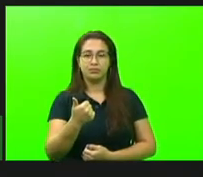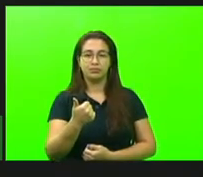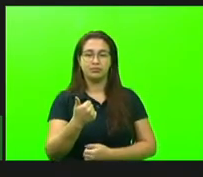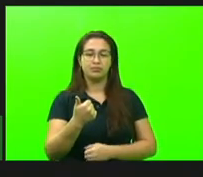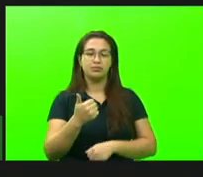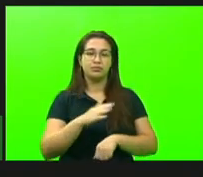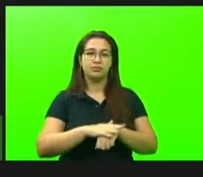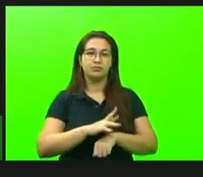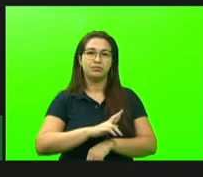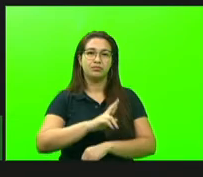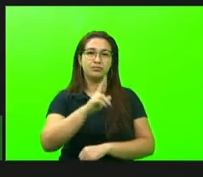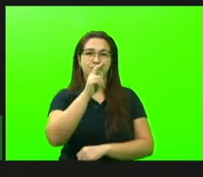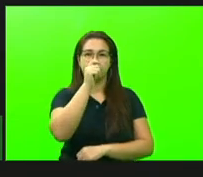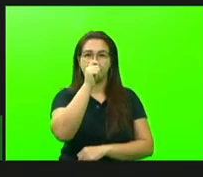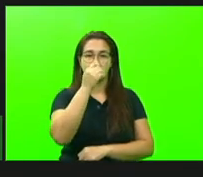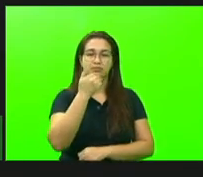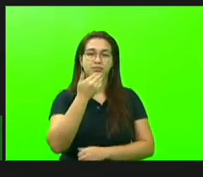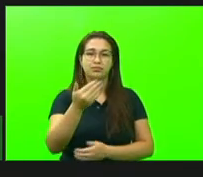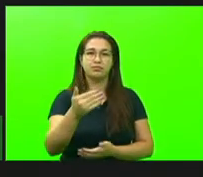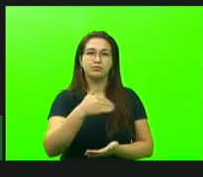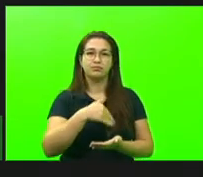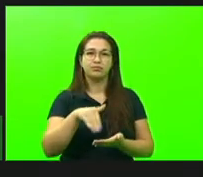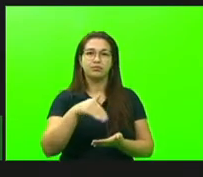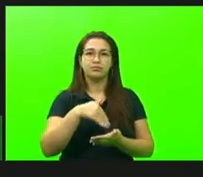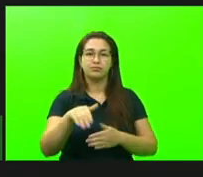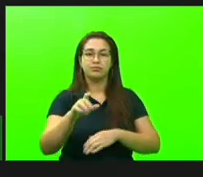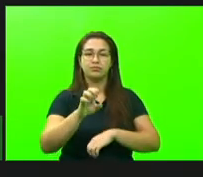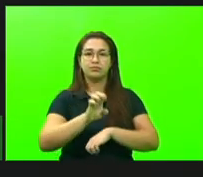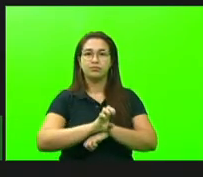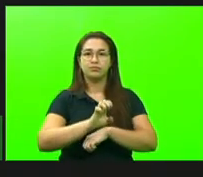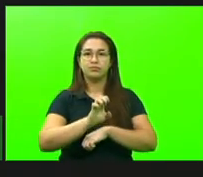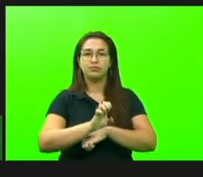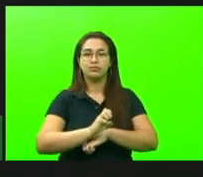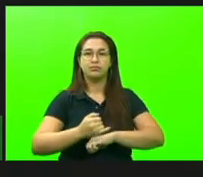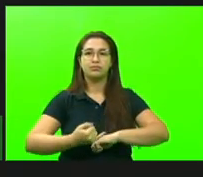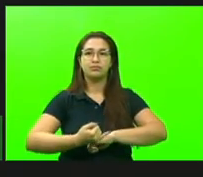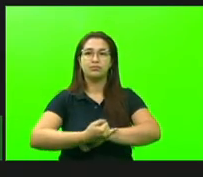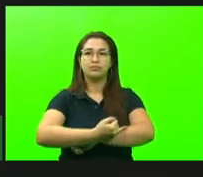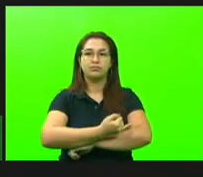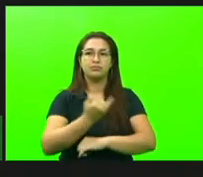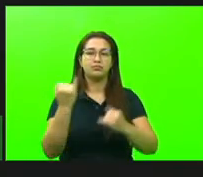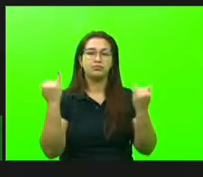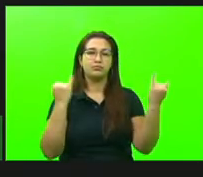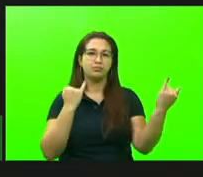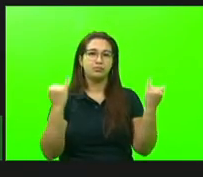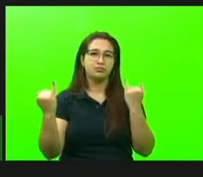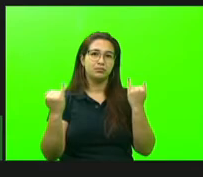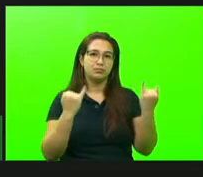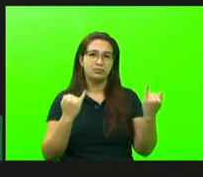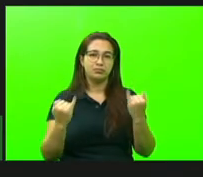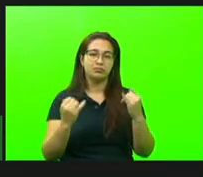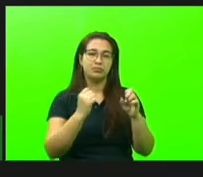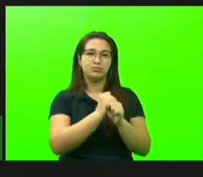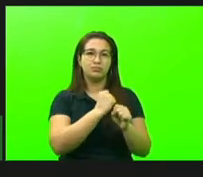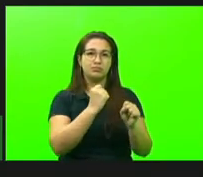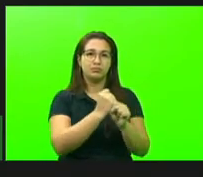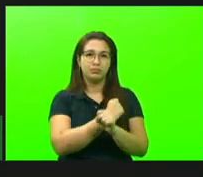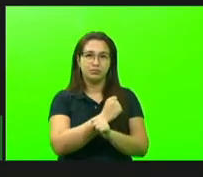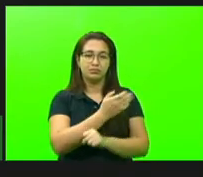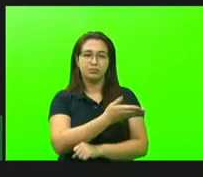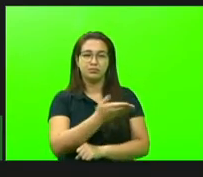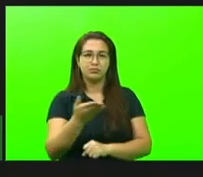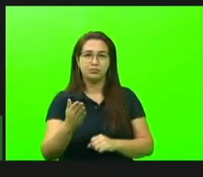deputado João Amin, solicitando ao secretário de Estado da Infraestrutura informações acerca das obras de construção